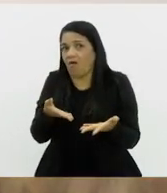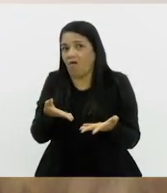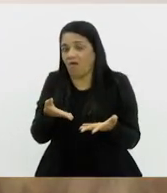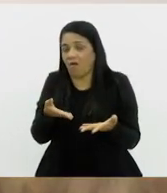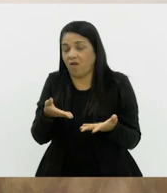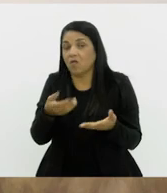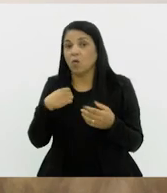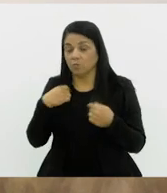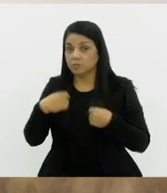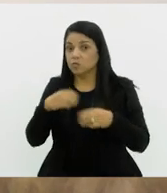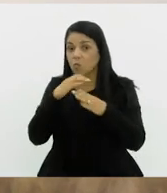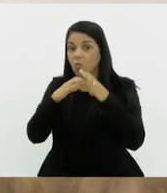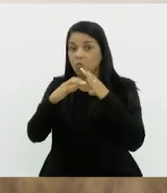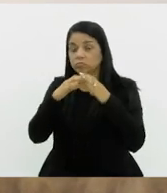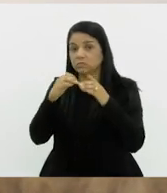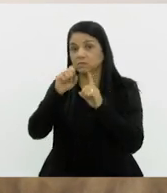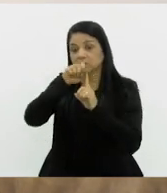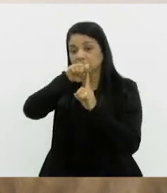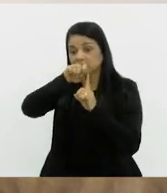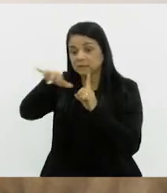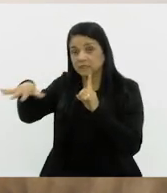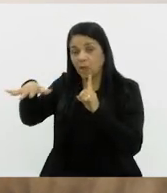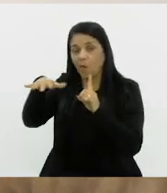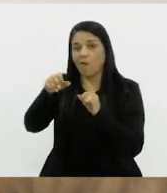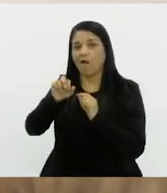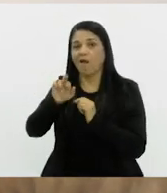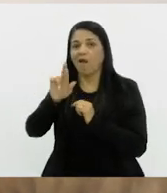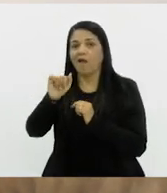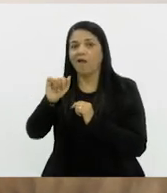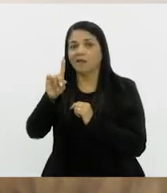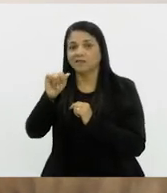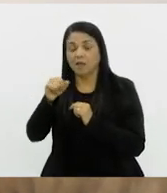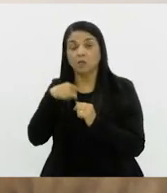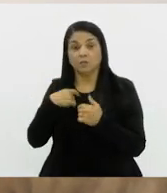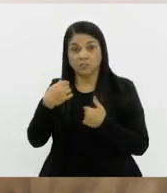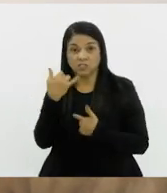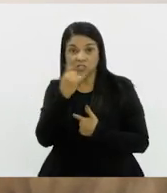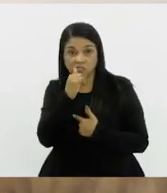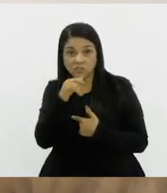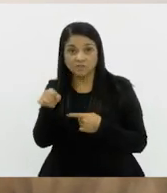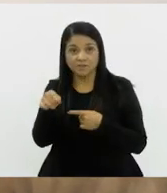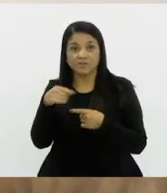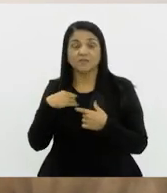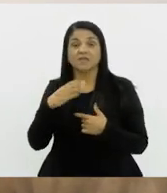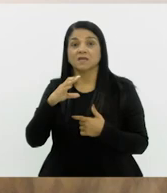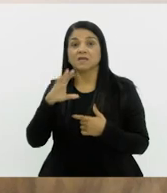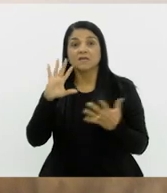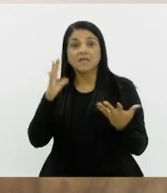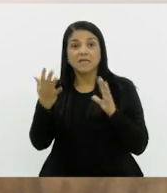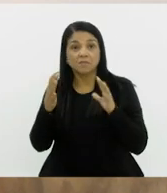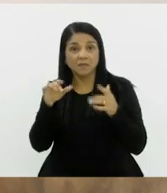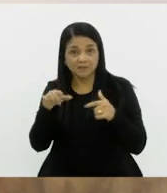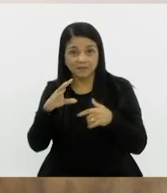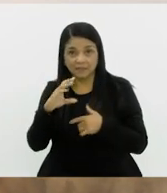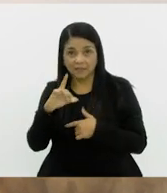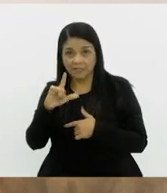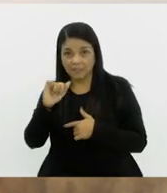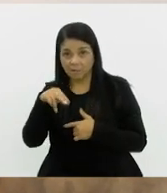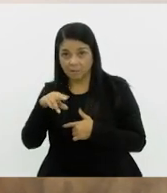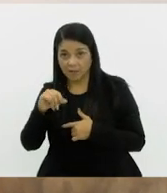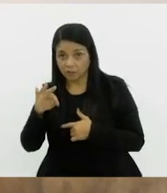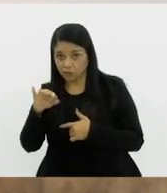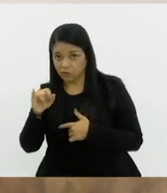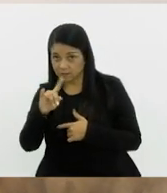com esse radar, porque eu preciso receber o sinal dele. Eu preciso de energia elétrica para ele, climatização... Então, gente, é só assim, não estou dizendo que